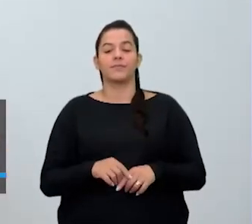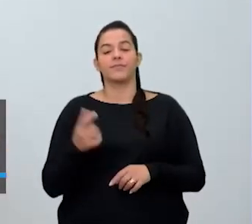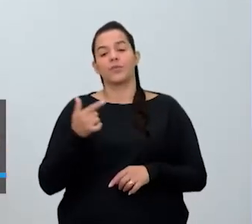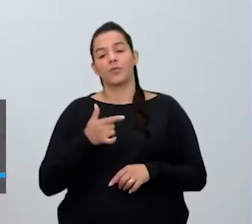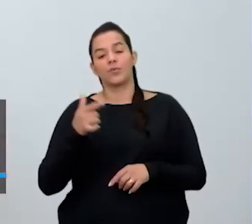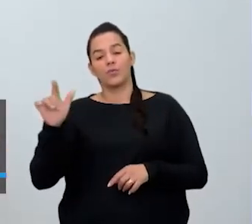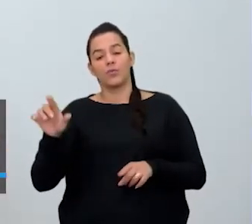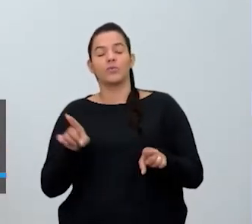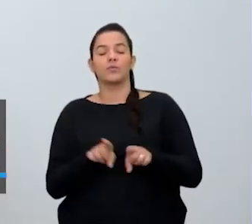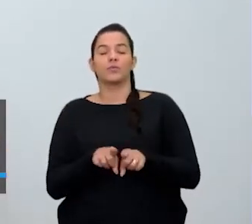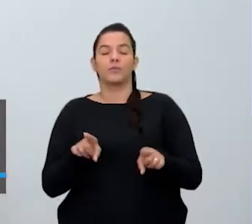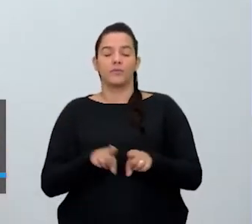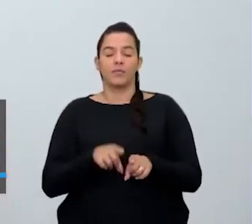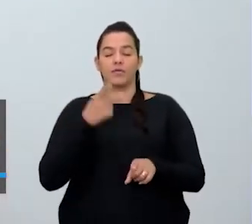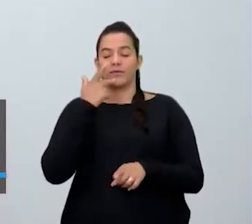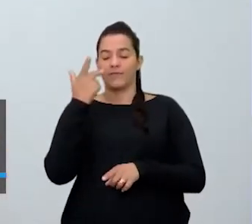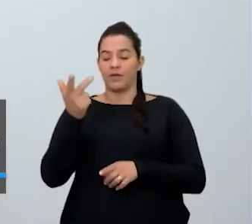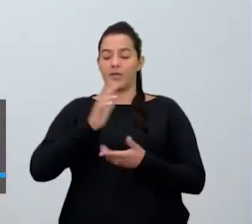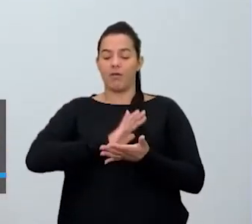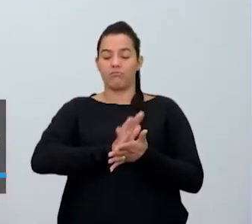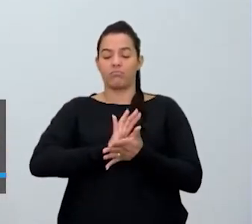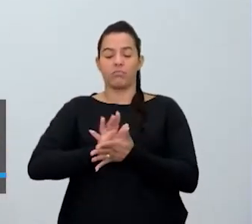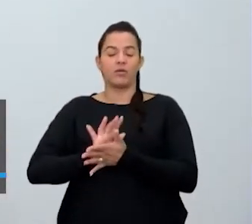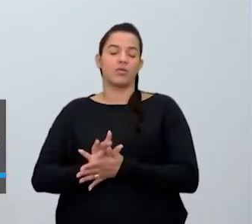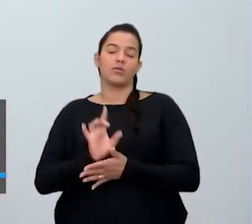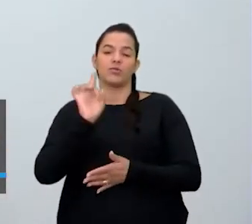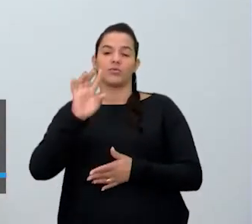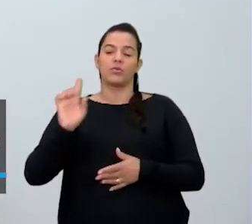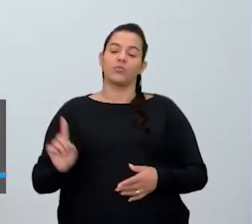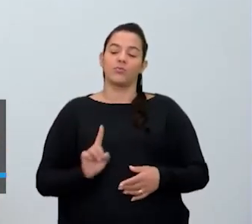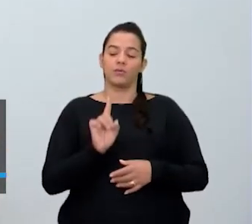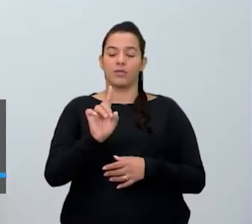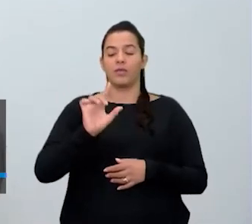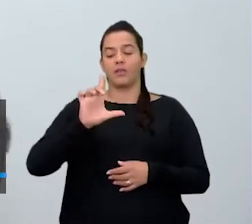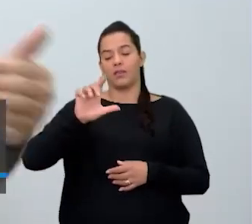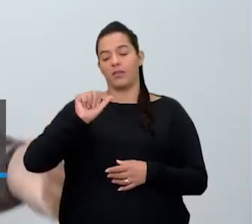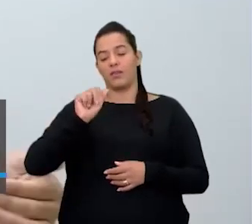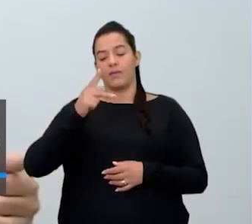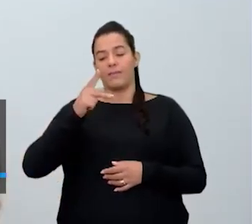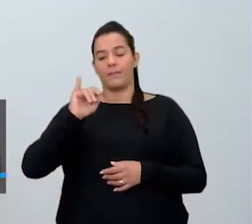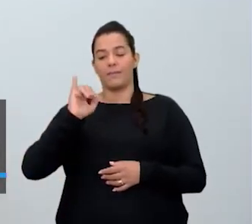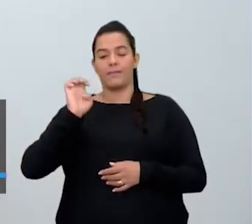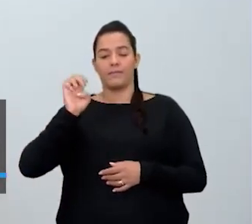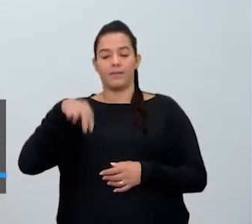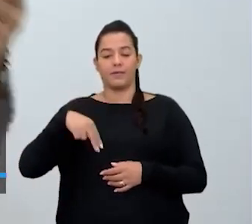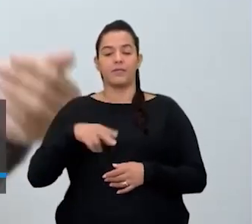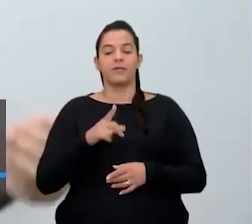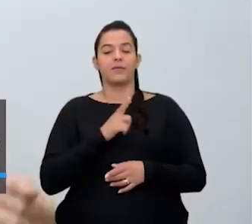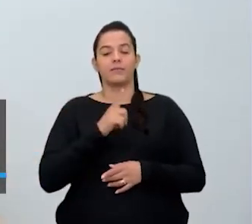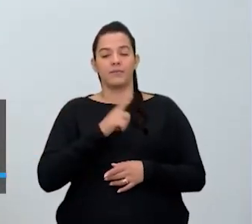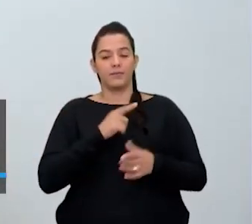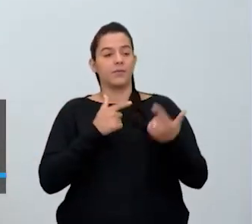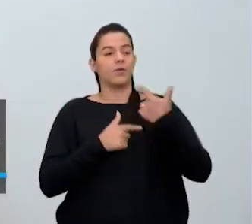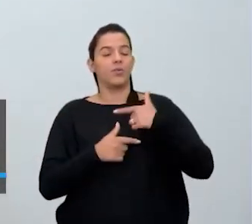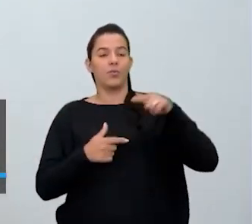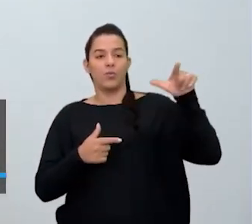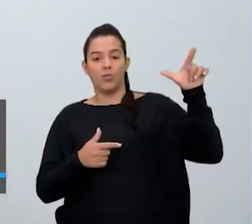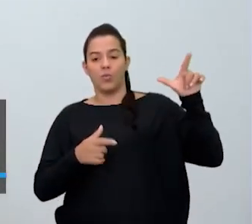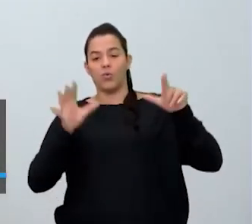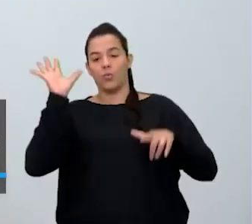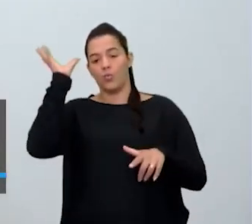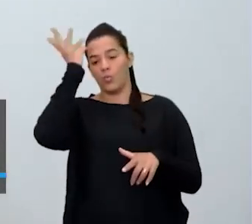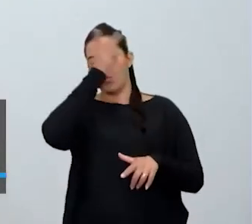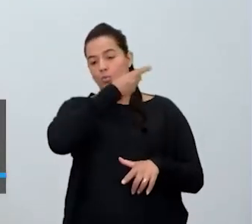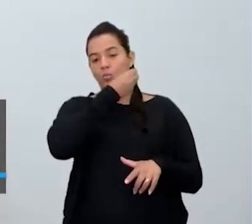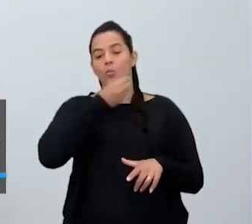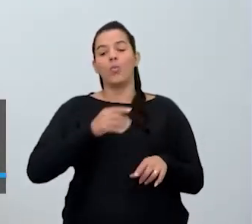discurso extremista representado não só pela Le Pen, mas representado pelo Trump nos Estados Unidos ou por